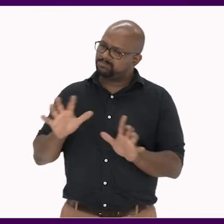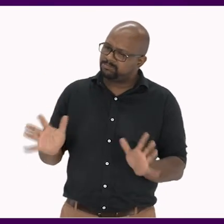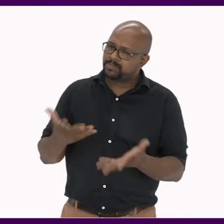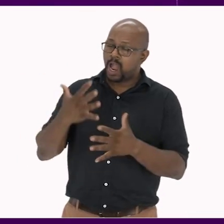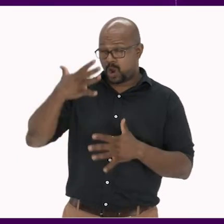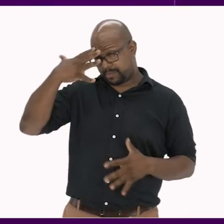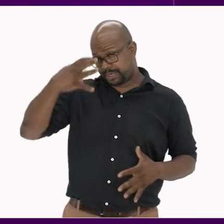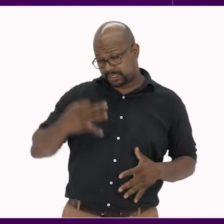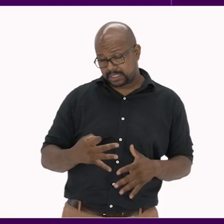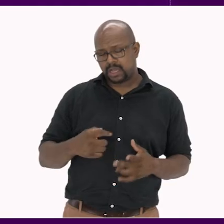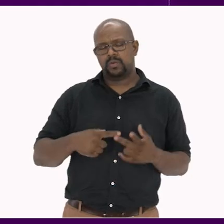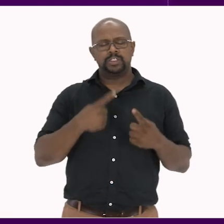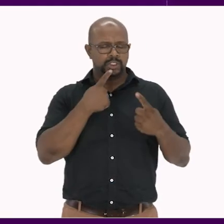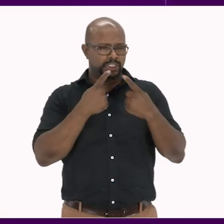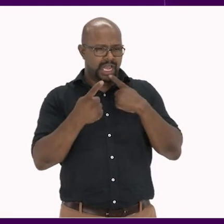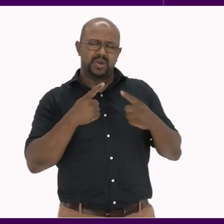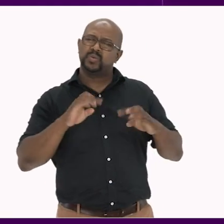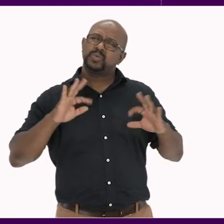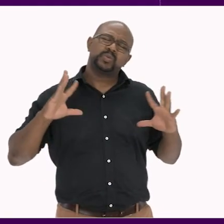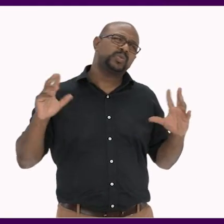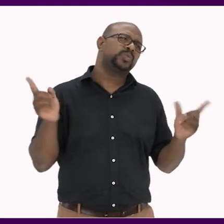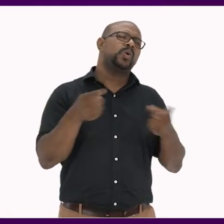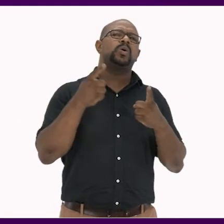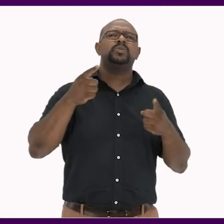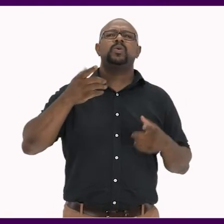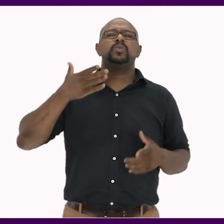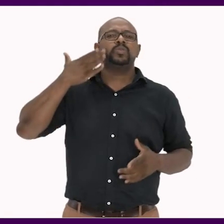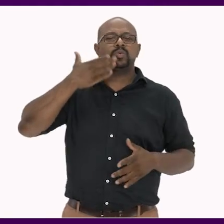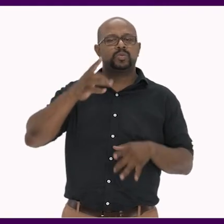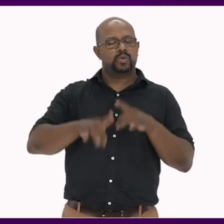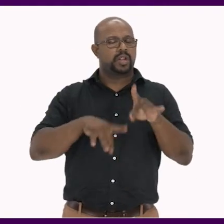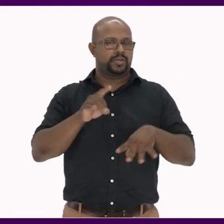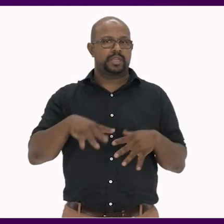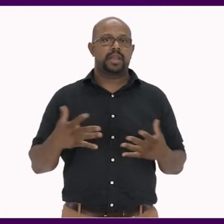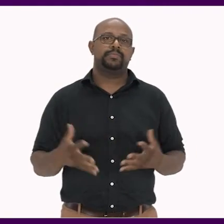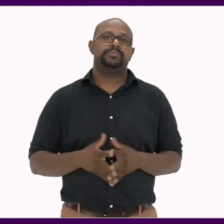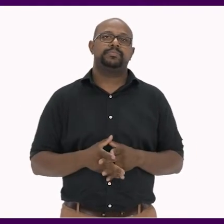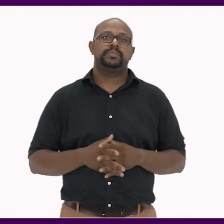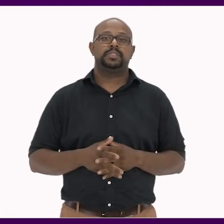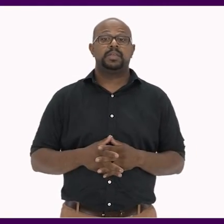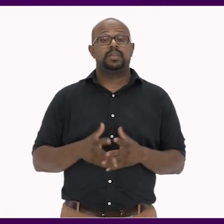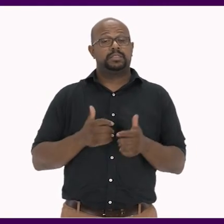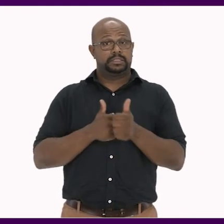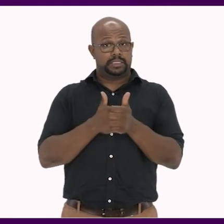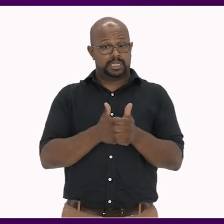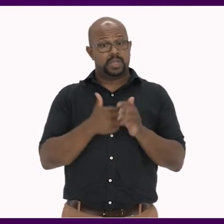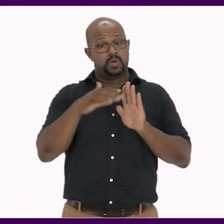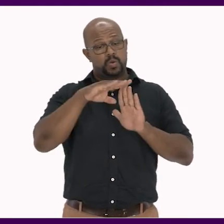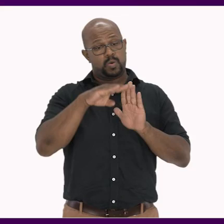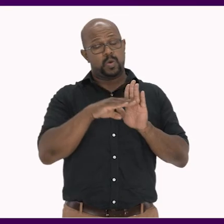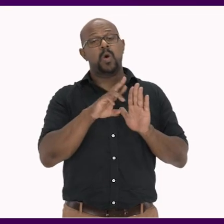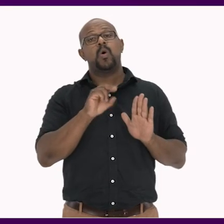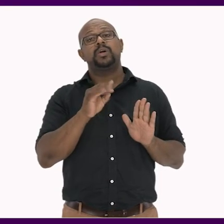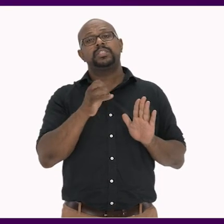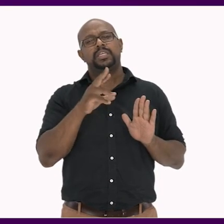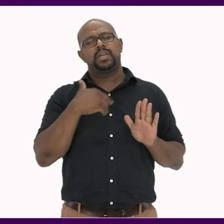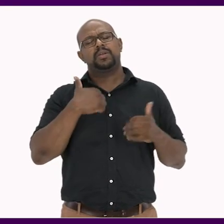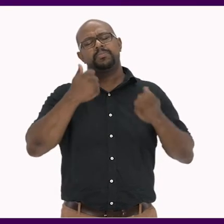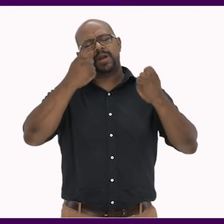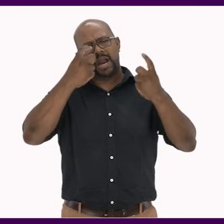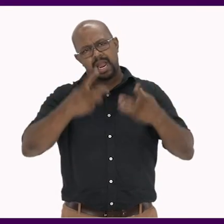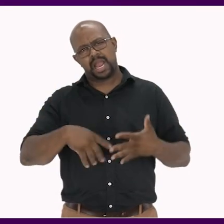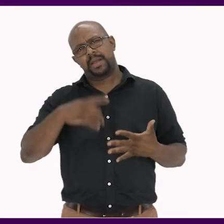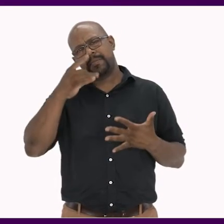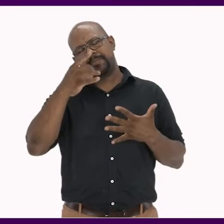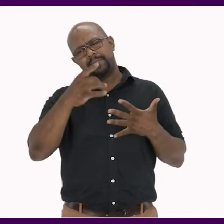instigando a compreensão e diálogo de todos com o discurso curatorial. Seguir o roteiro, né, que eu